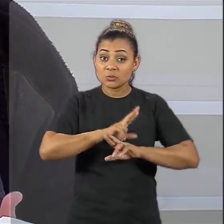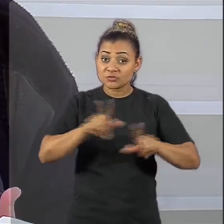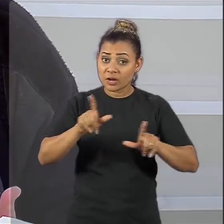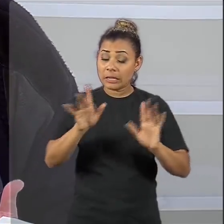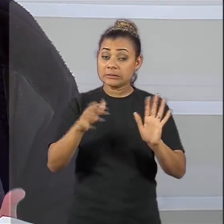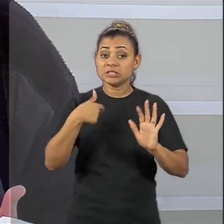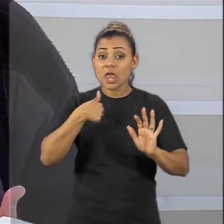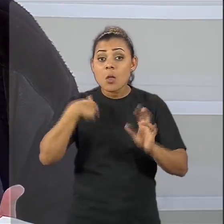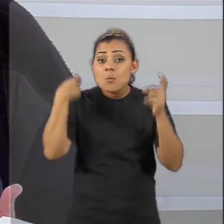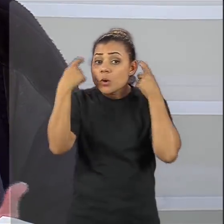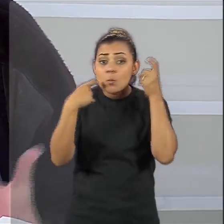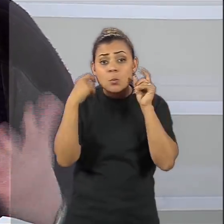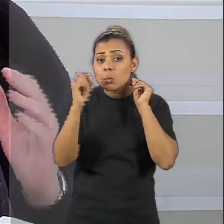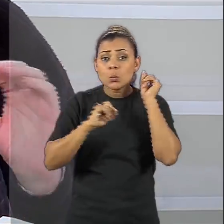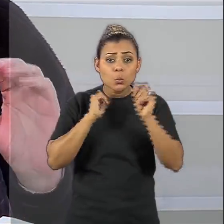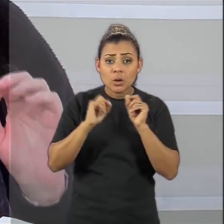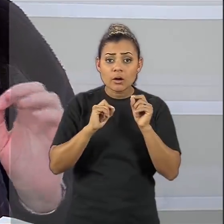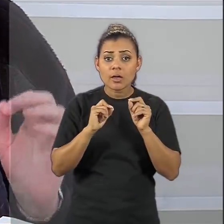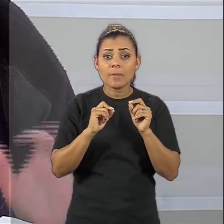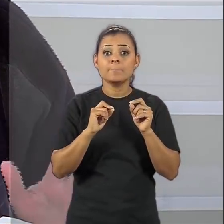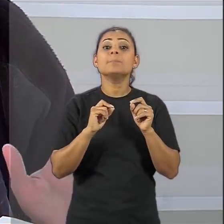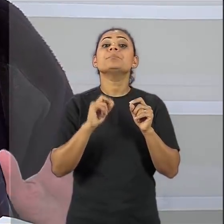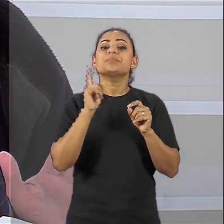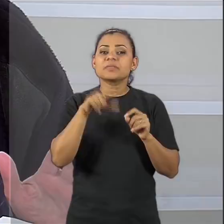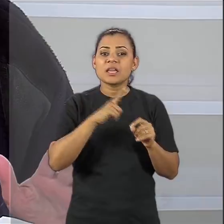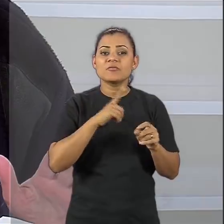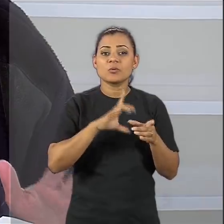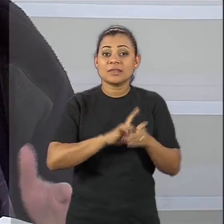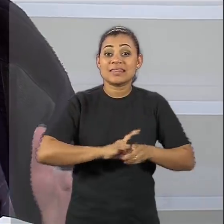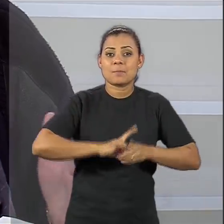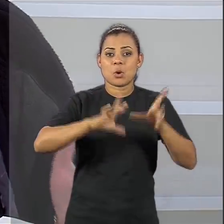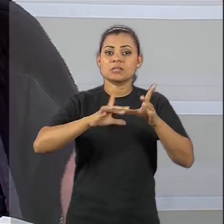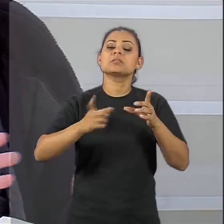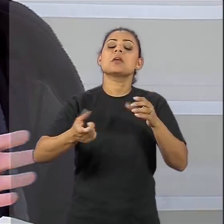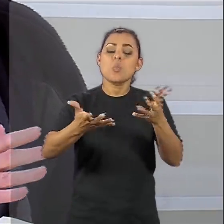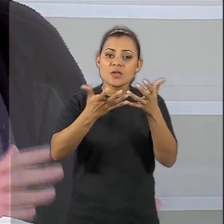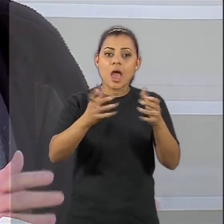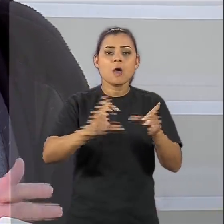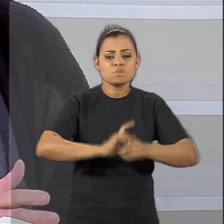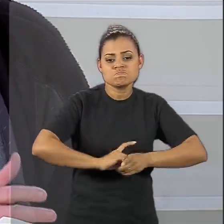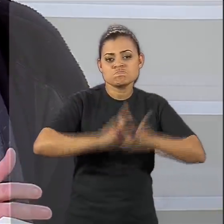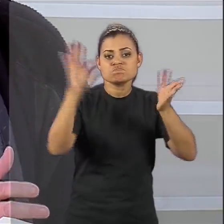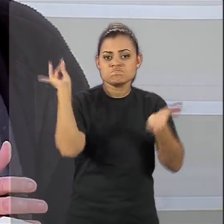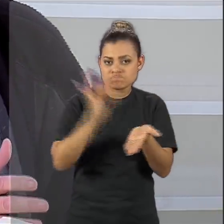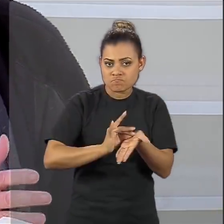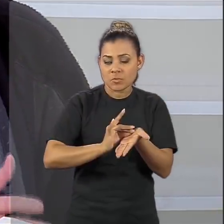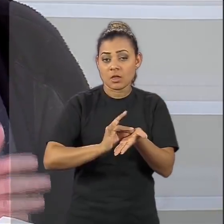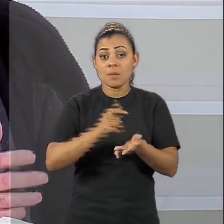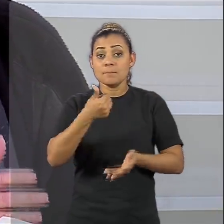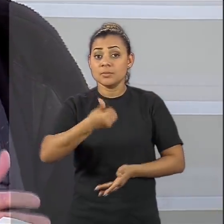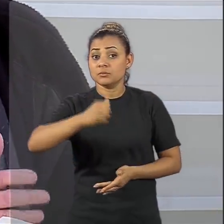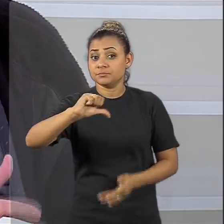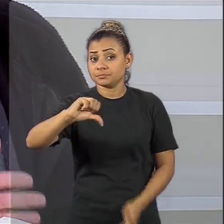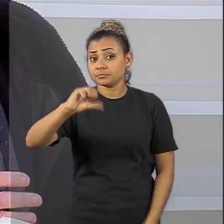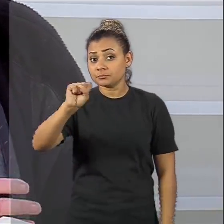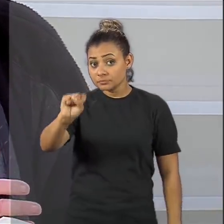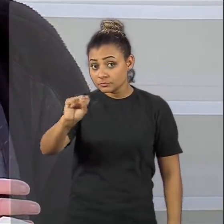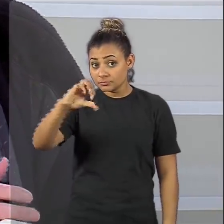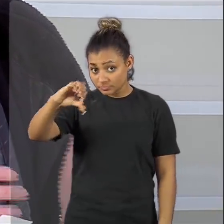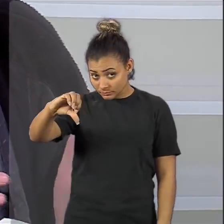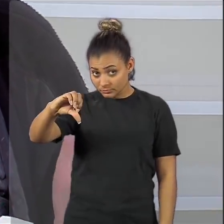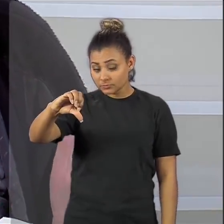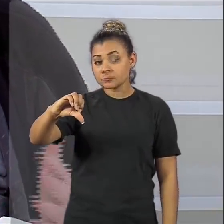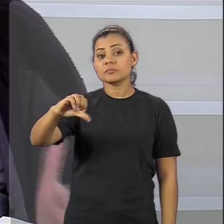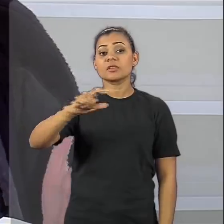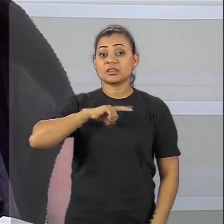preocupação é a questão da recuperação da credibilidade da democracia. Porque em 1989, a primeira eleição